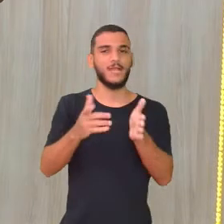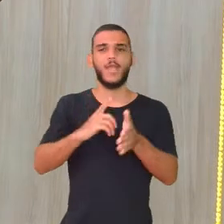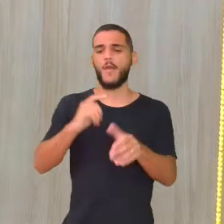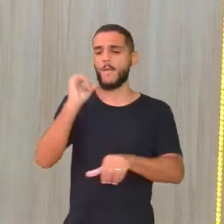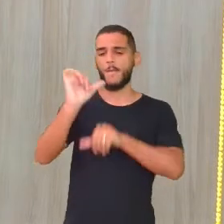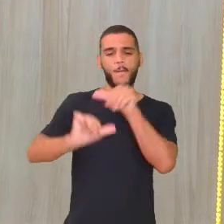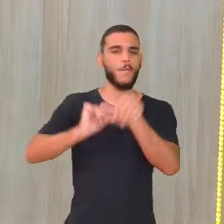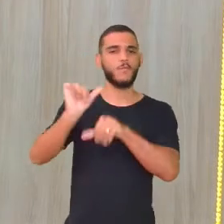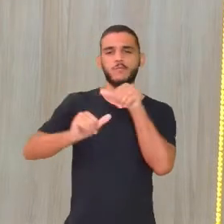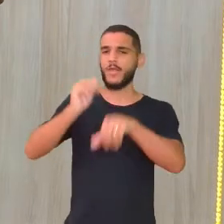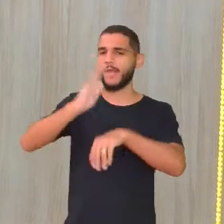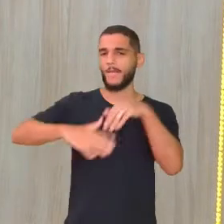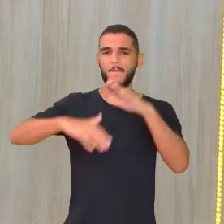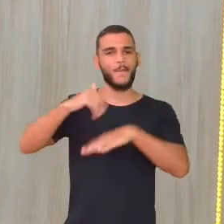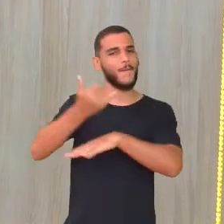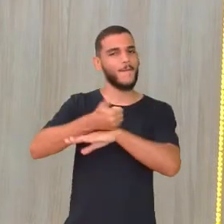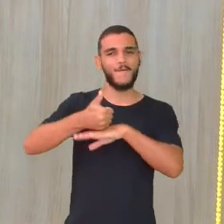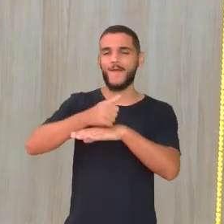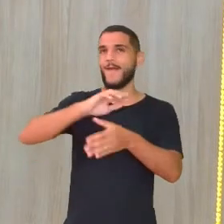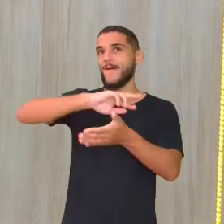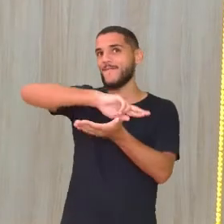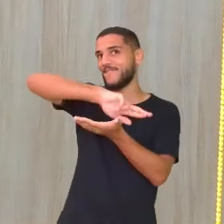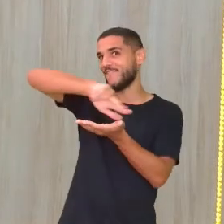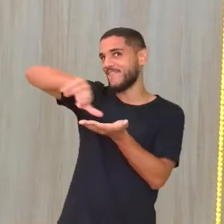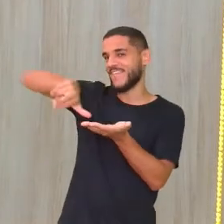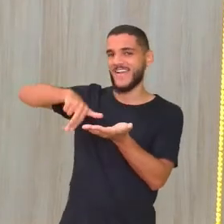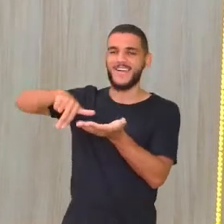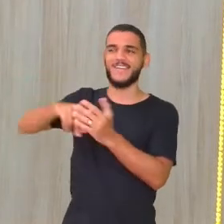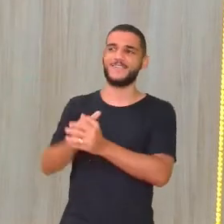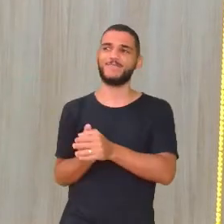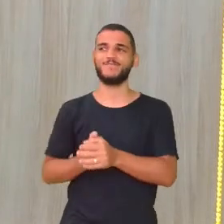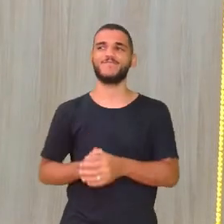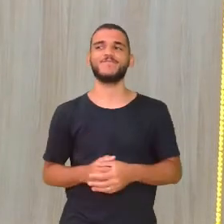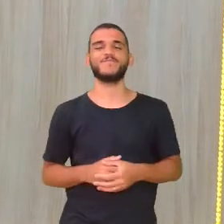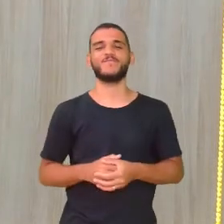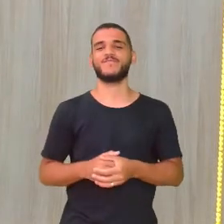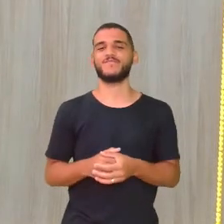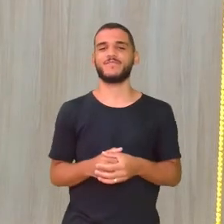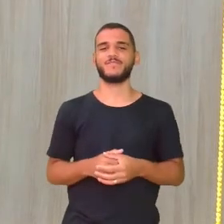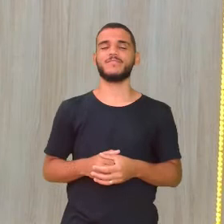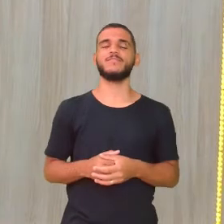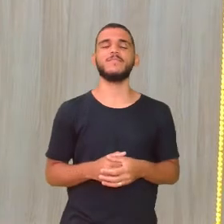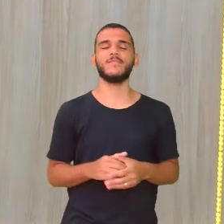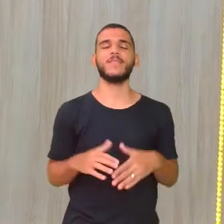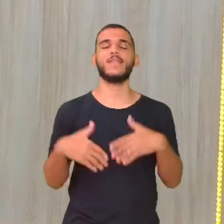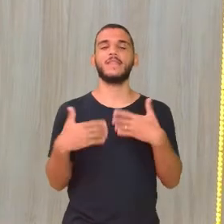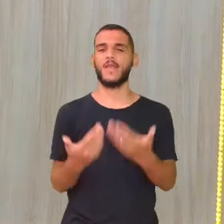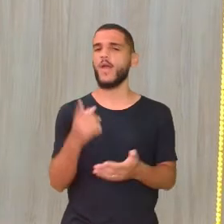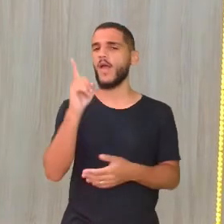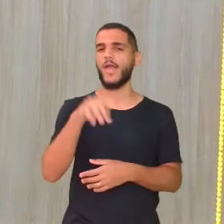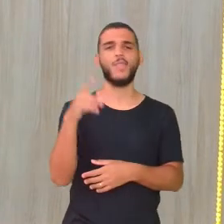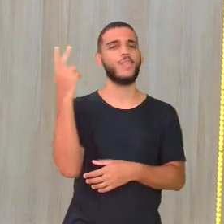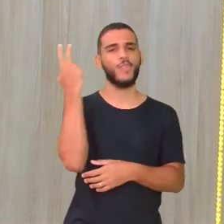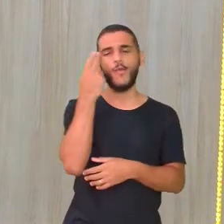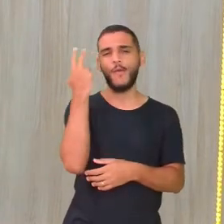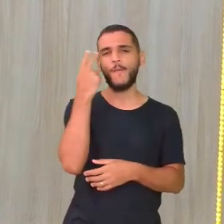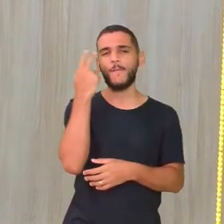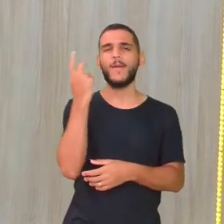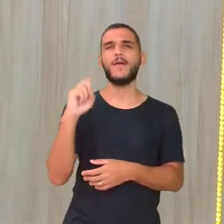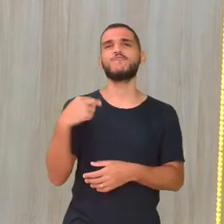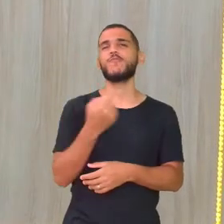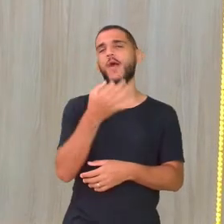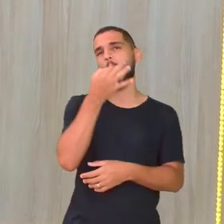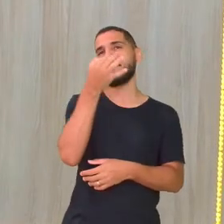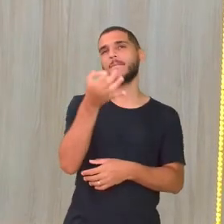de profissão inúmeras vezes na minha vida. A cada 2 semanas eu mudava. Então, é comum que a gente tenha